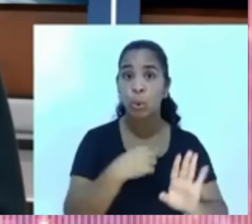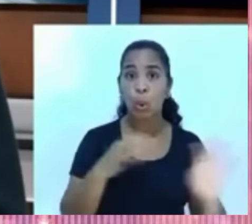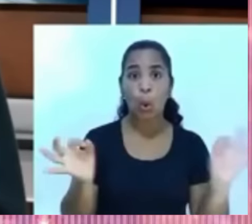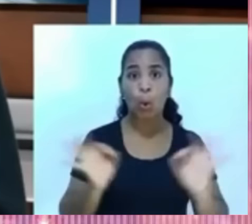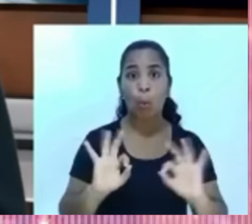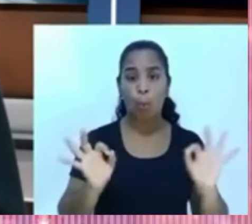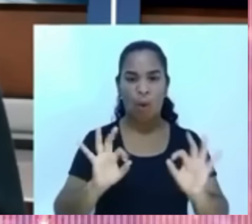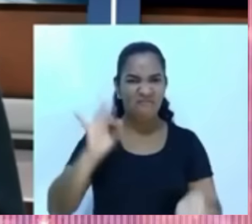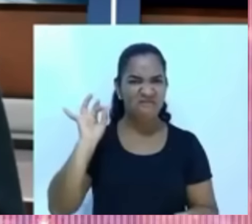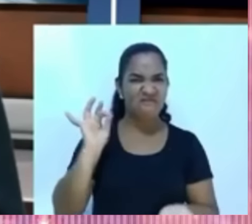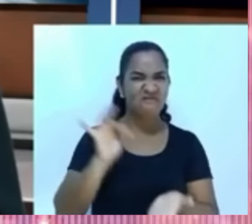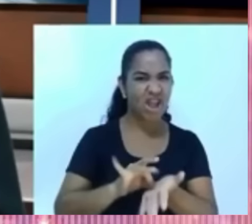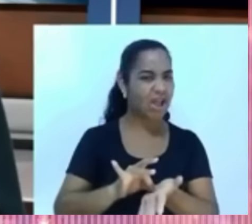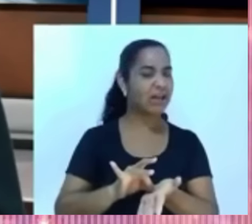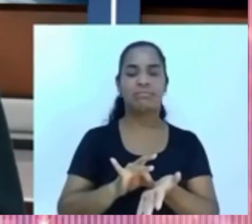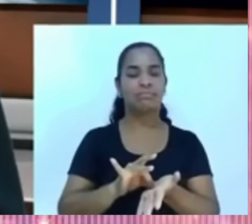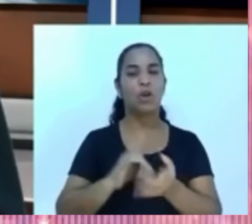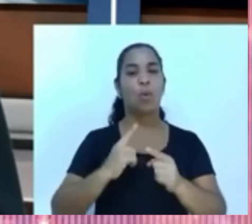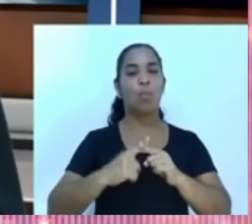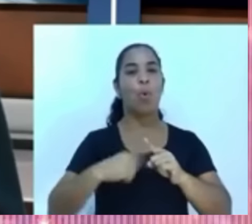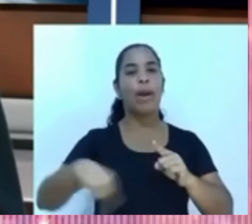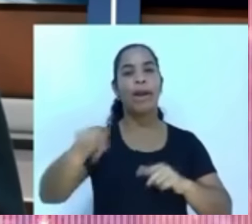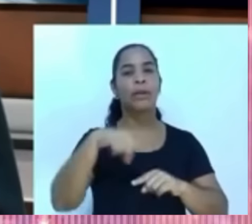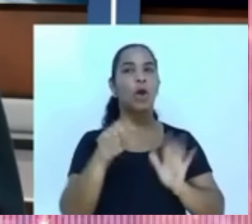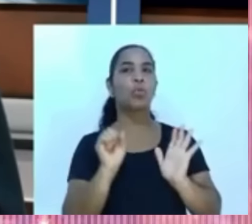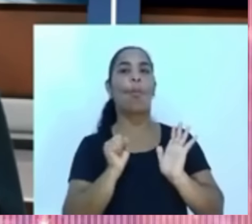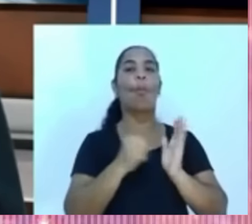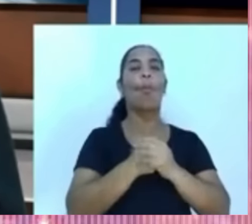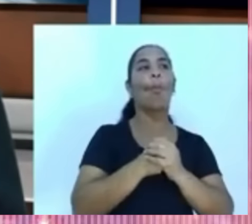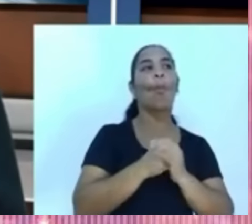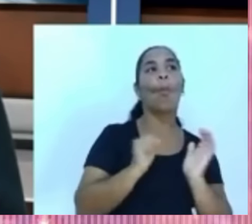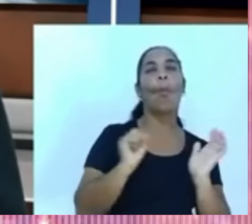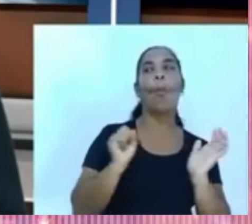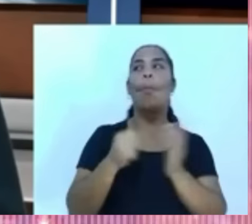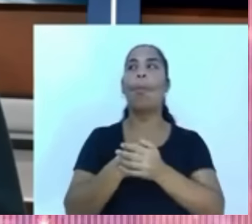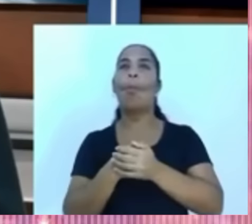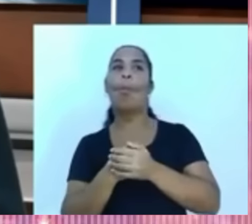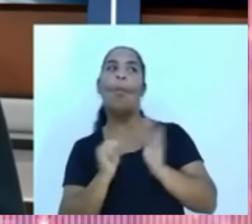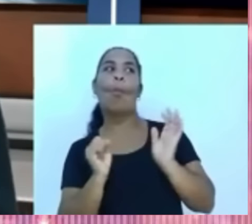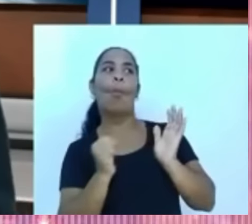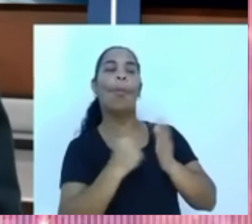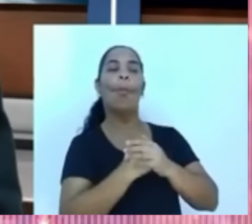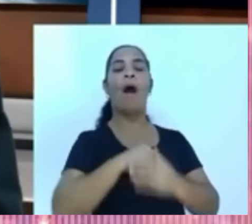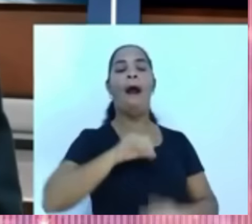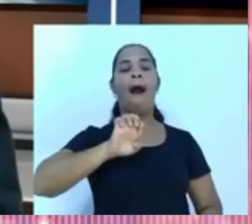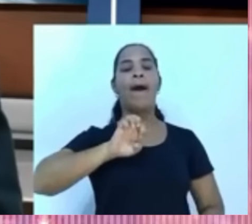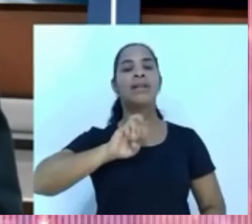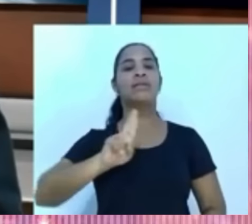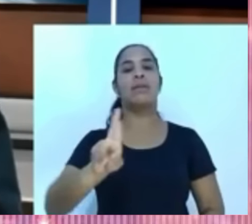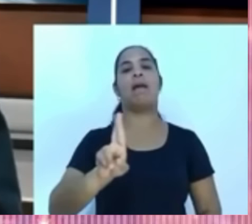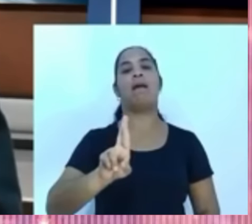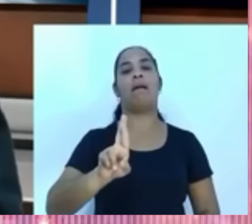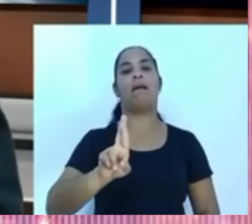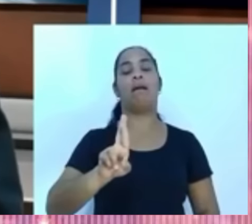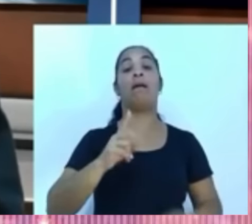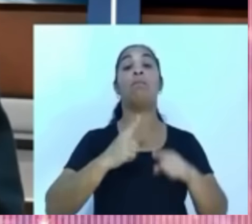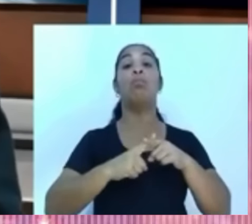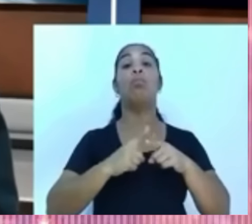apresentamos porque escondemos exatamente o ser que somos para estar